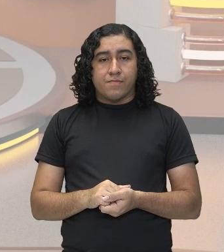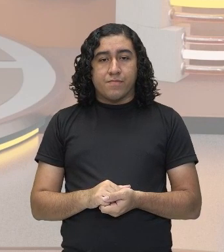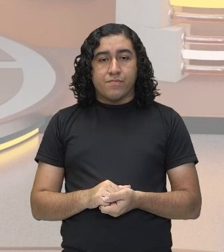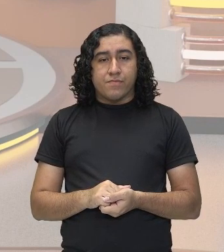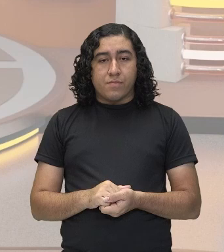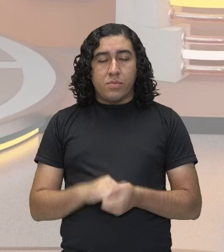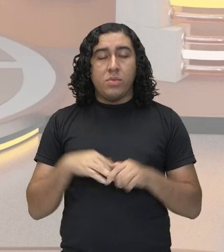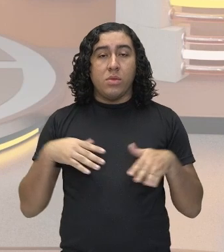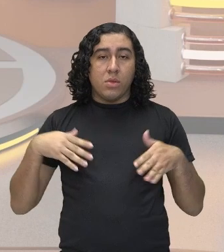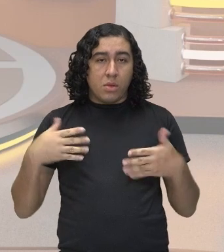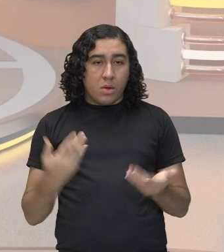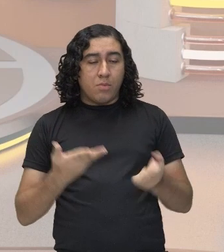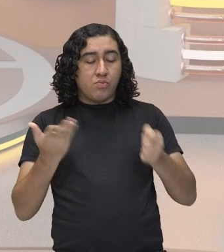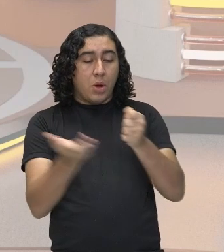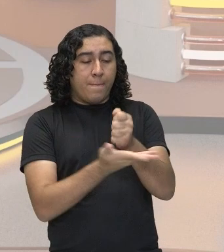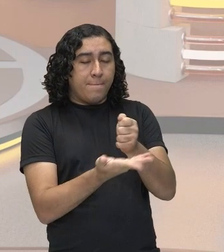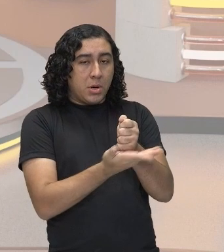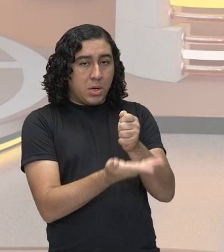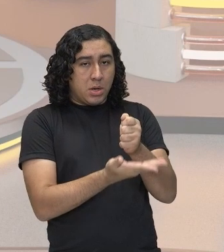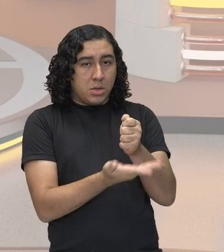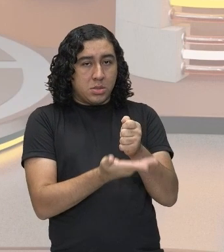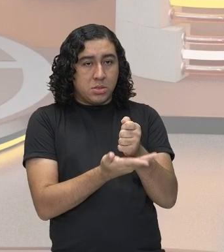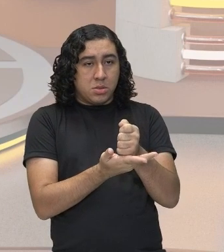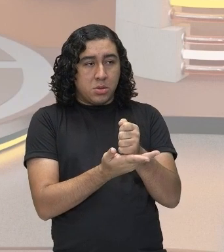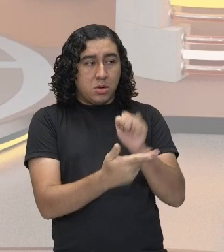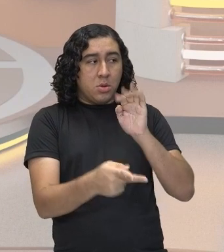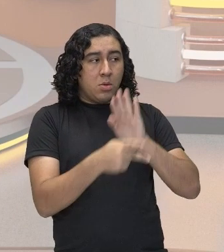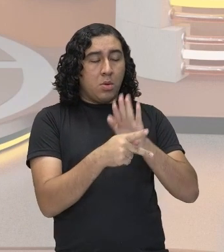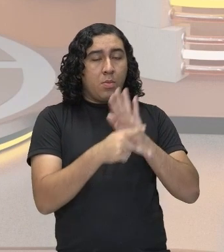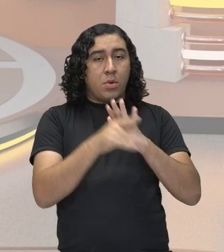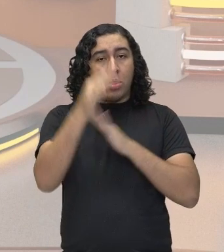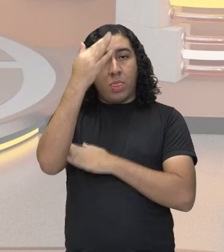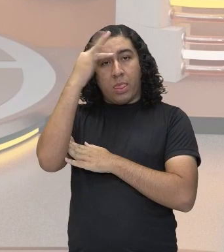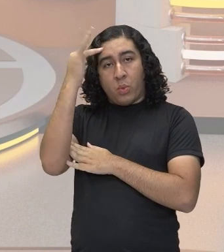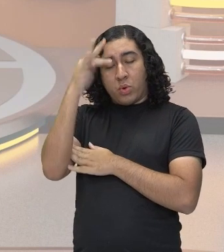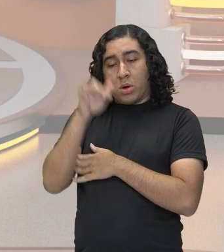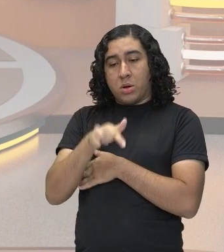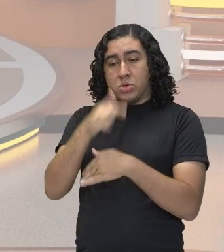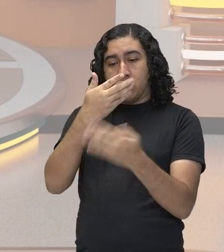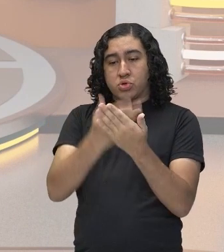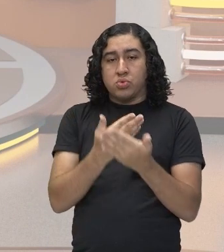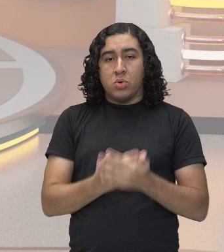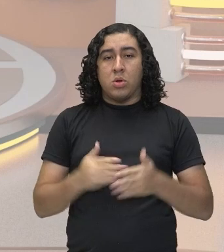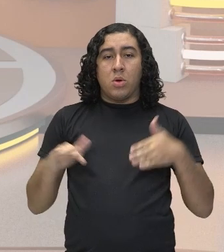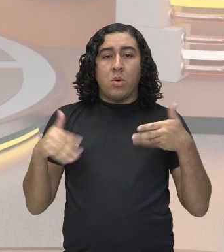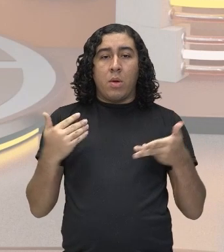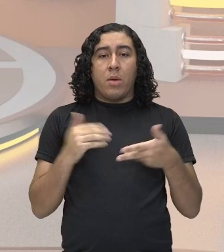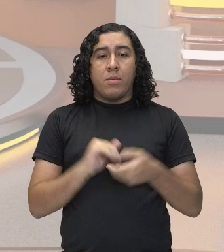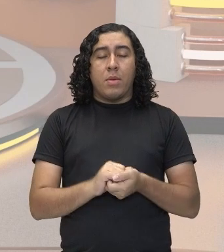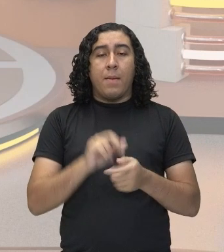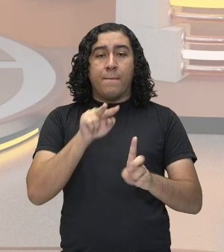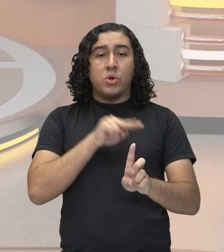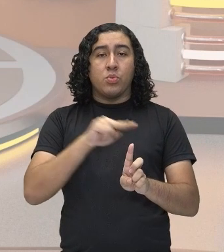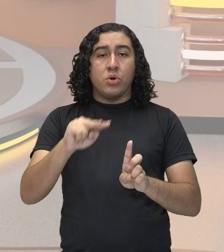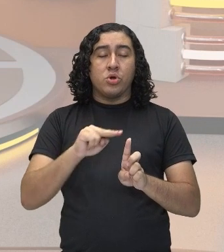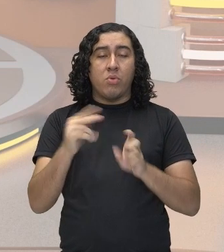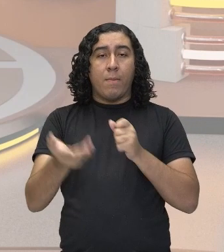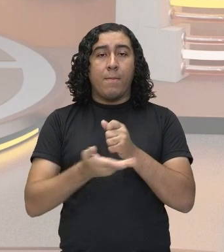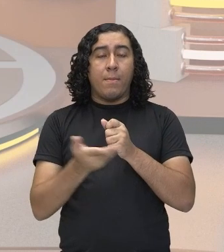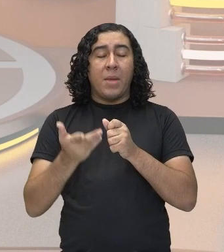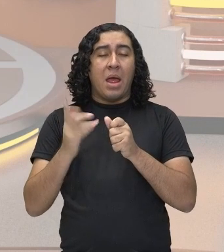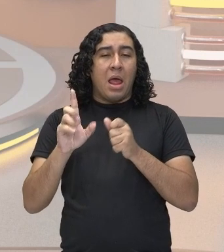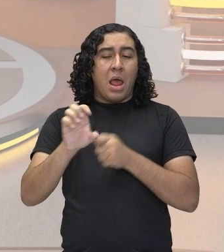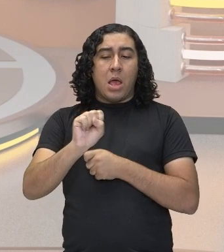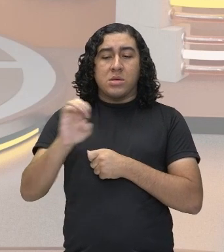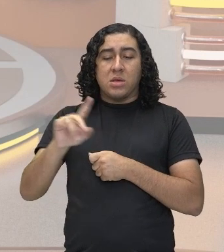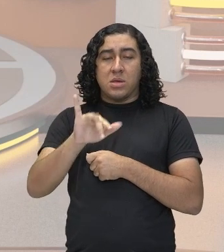o fundamento da fenomenologia de Husserl vai ser esse olhar para as essências. Tá